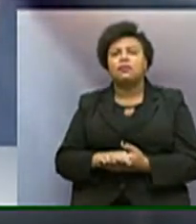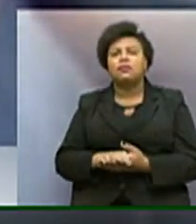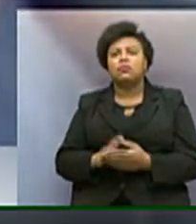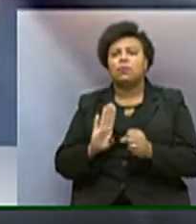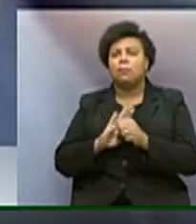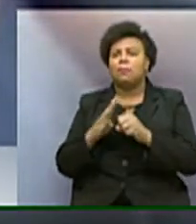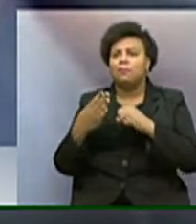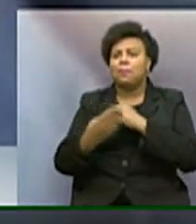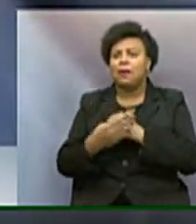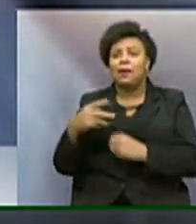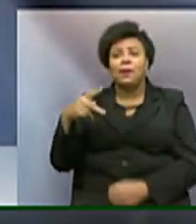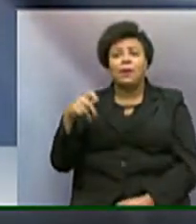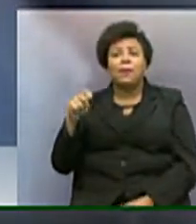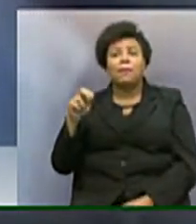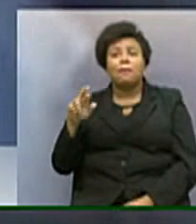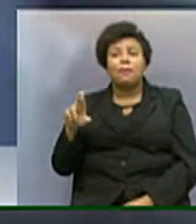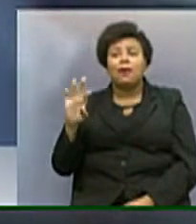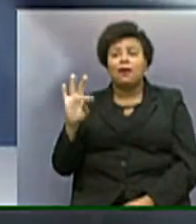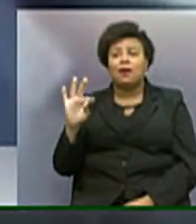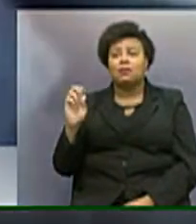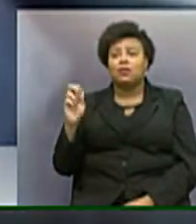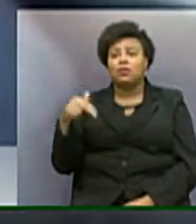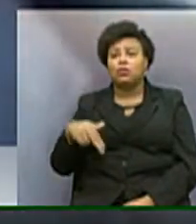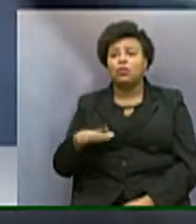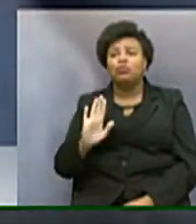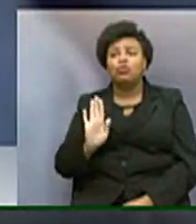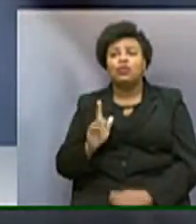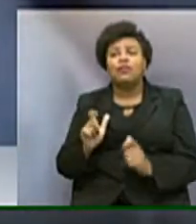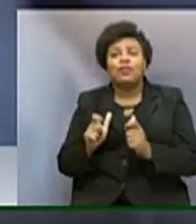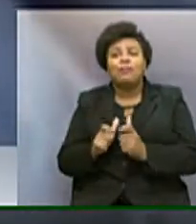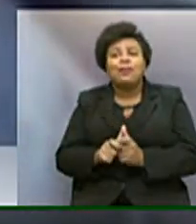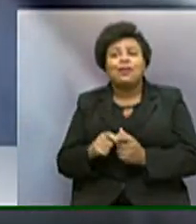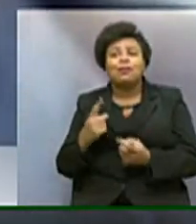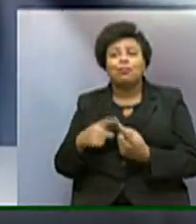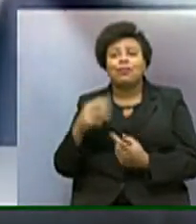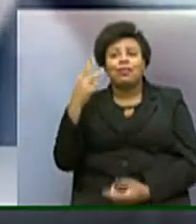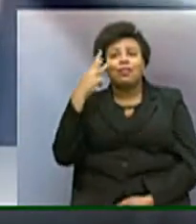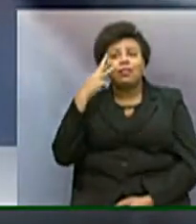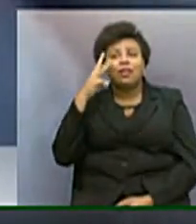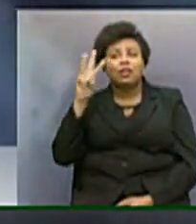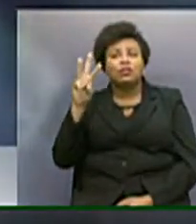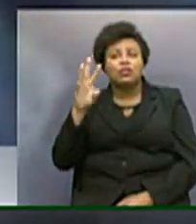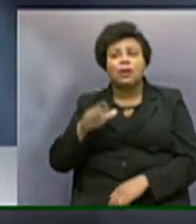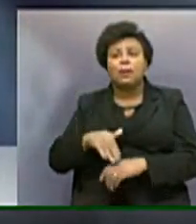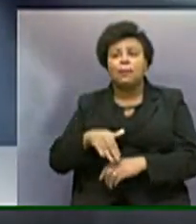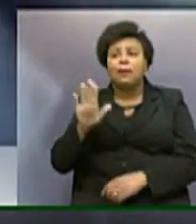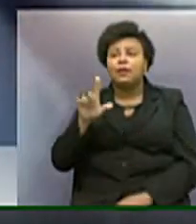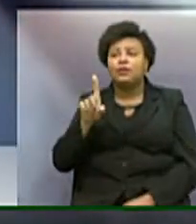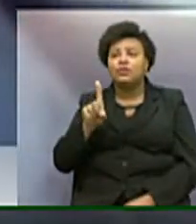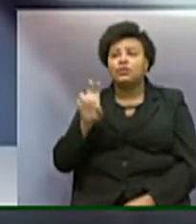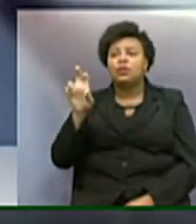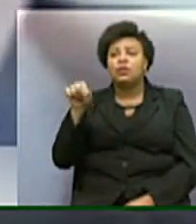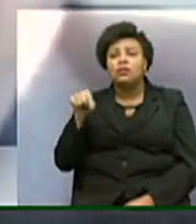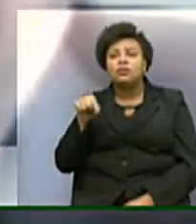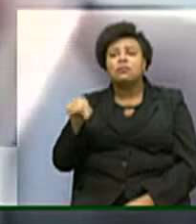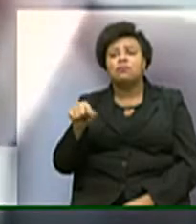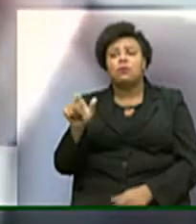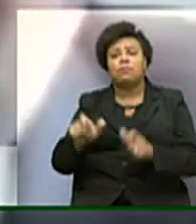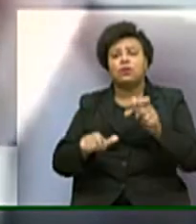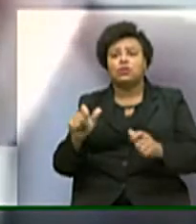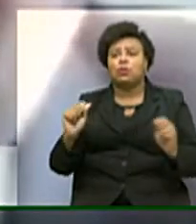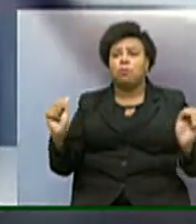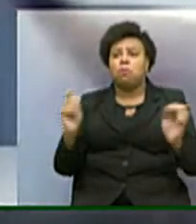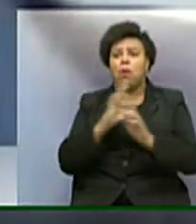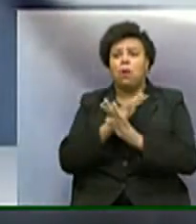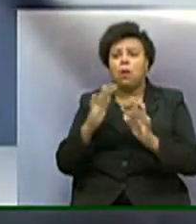Partenon e tem sido, já fica pequena para os 3 dias, que passa mais de 15 mil pessoas. Claro que não é